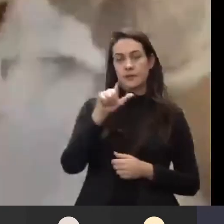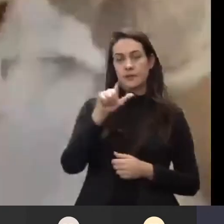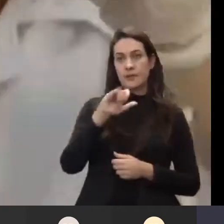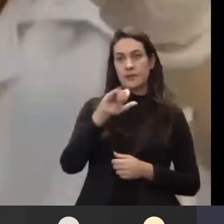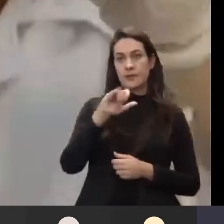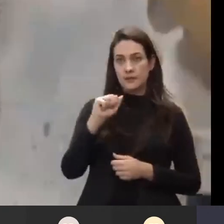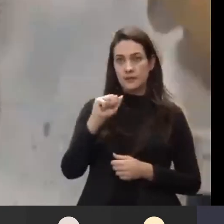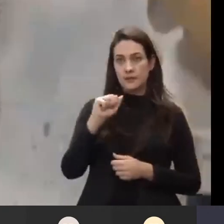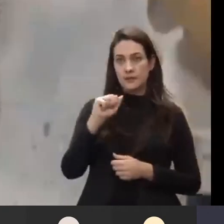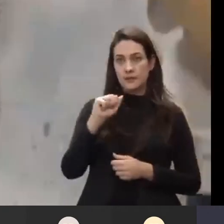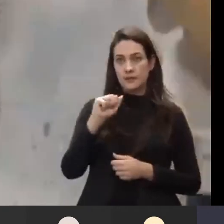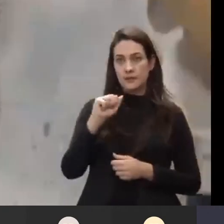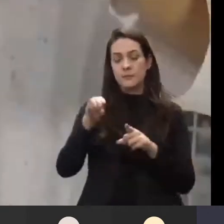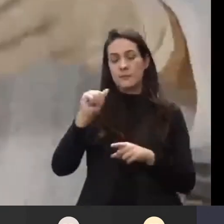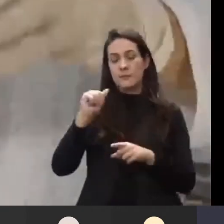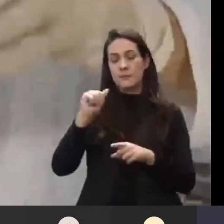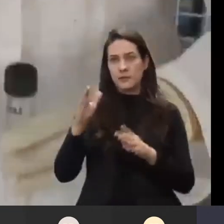da McFarland.